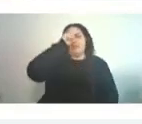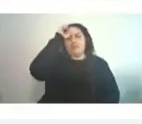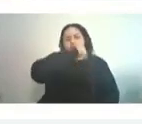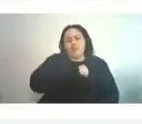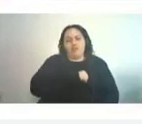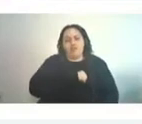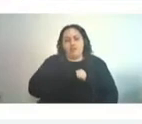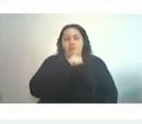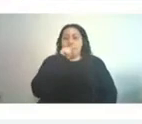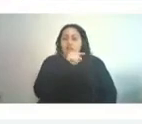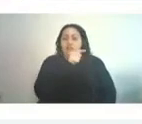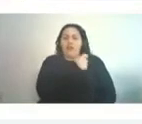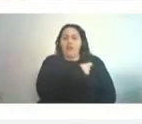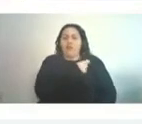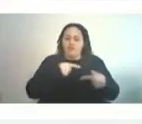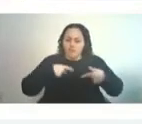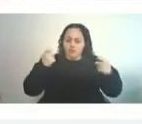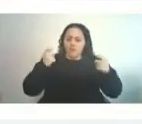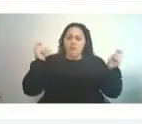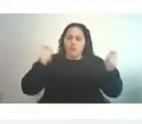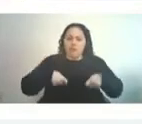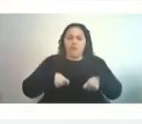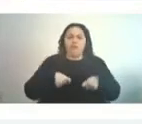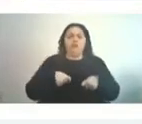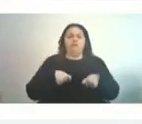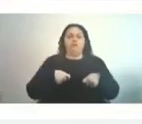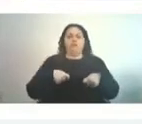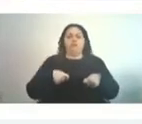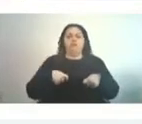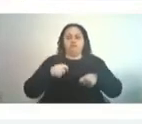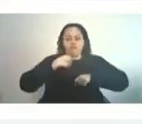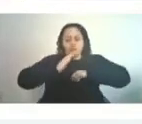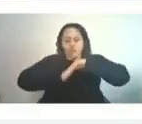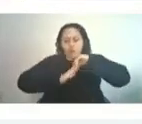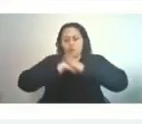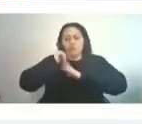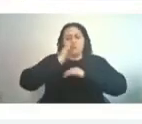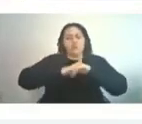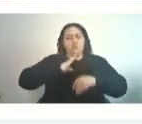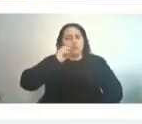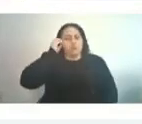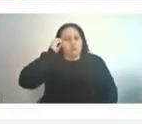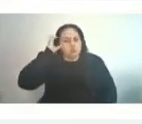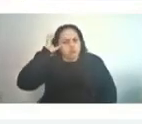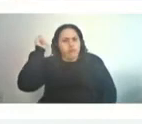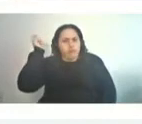capazes de produzir e redescobrir os conhecimentos, né.